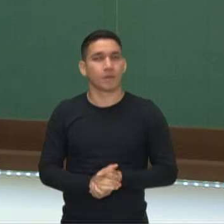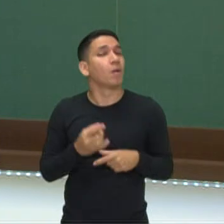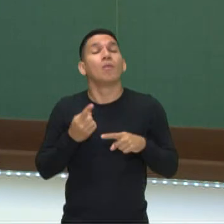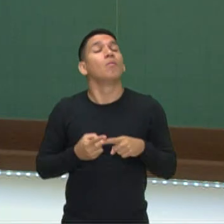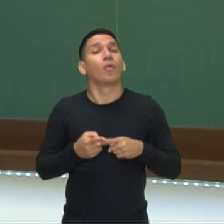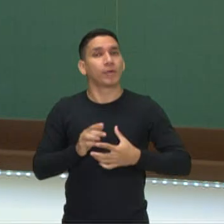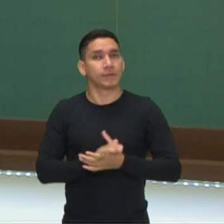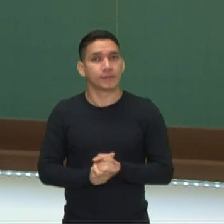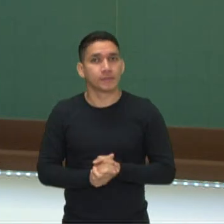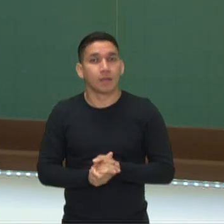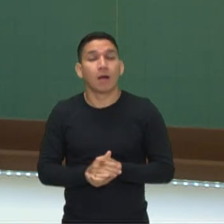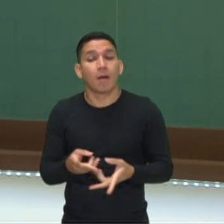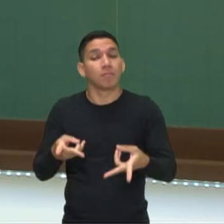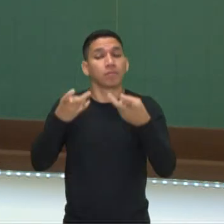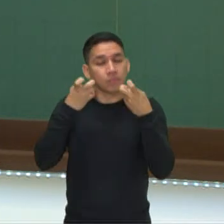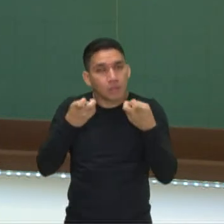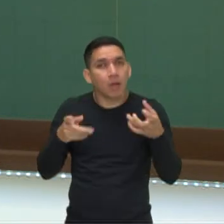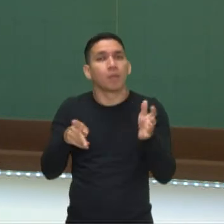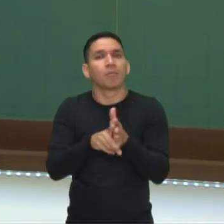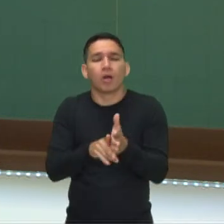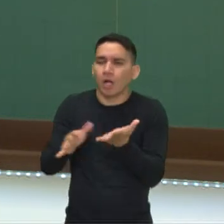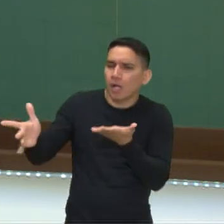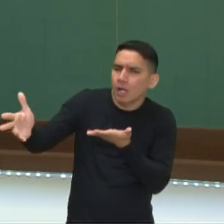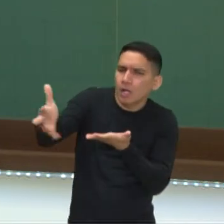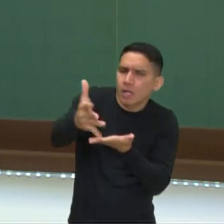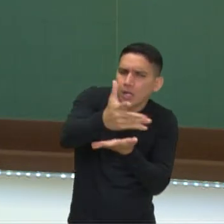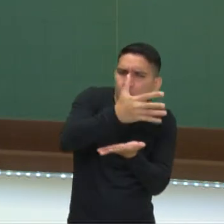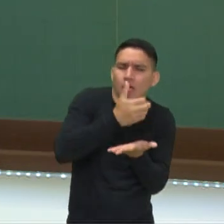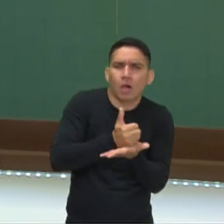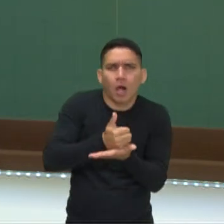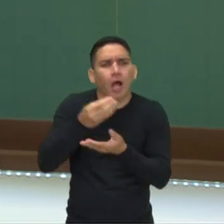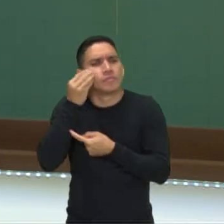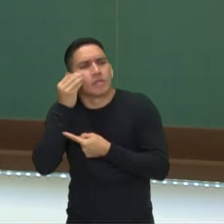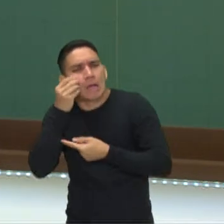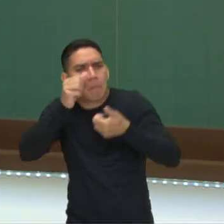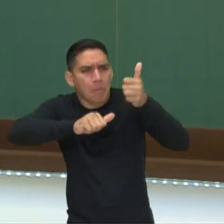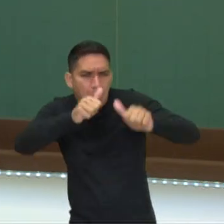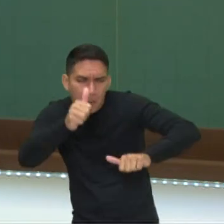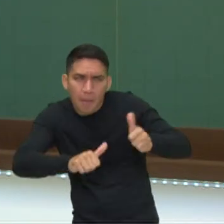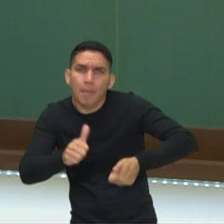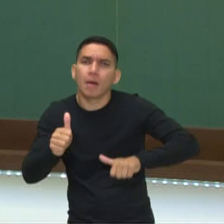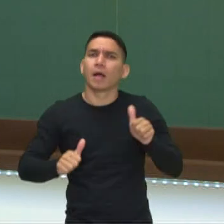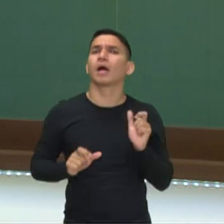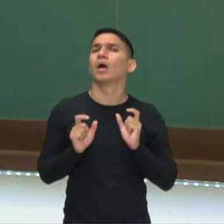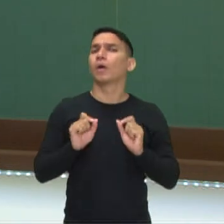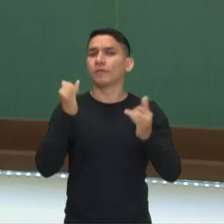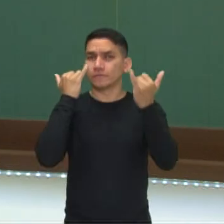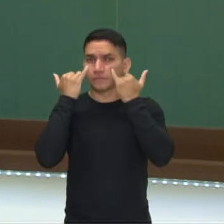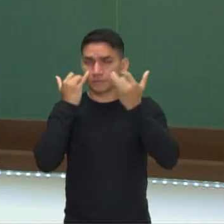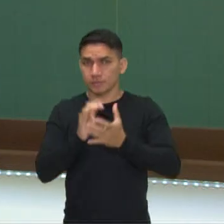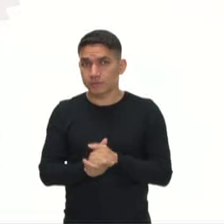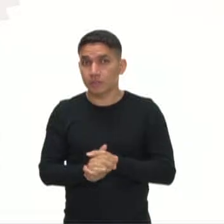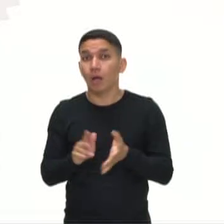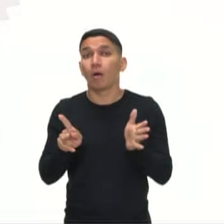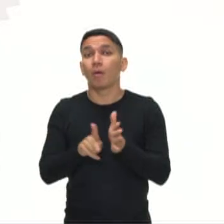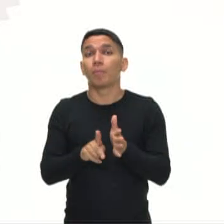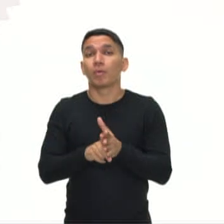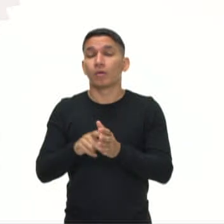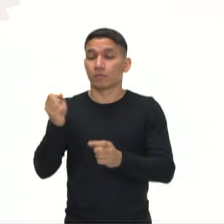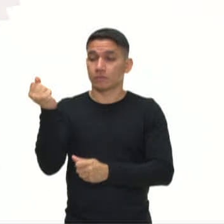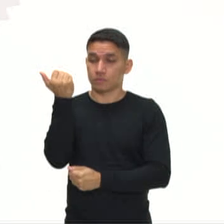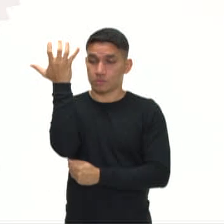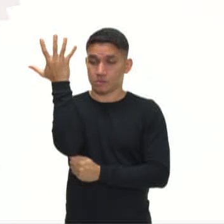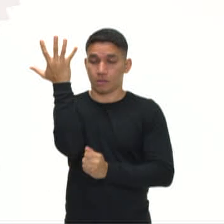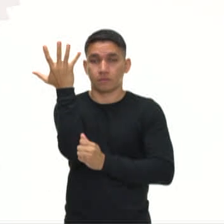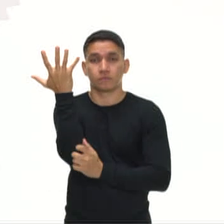quê? Nós vimos, através da nossa coleta de dados, da experimentação e da análise desses dados, que a transpiração